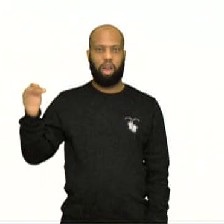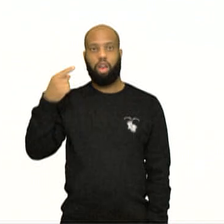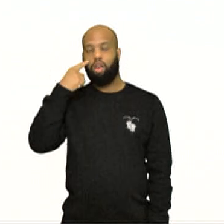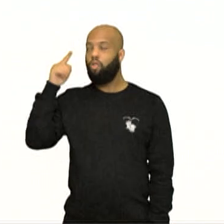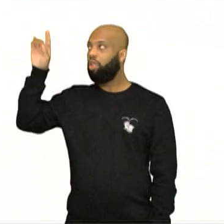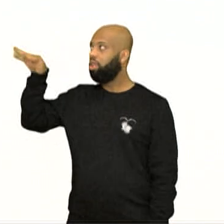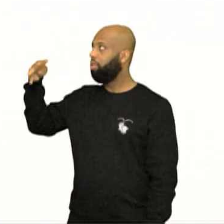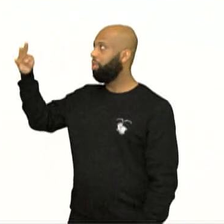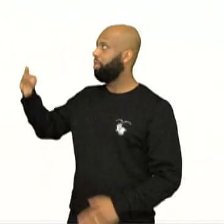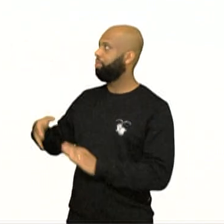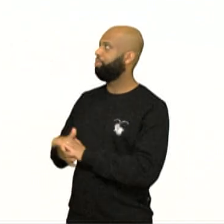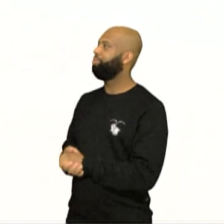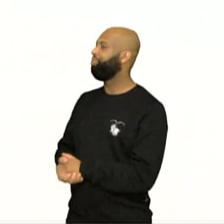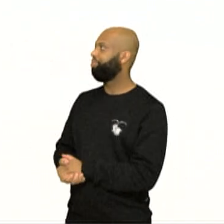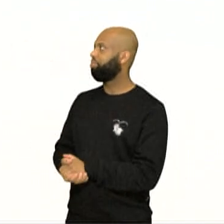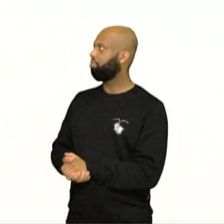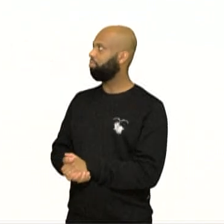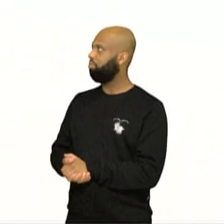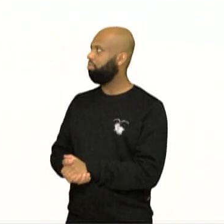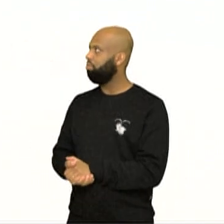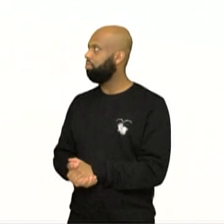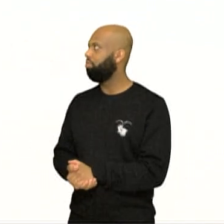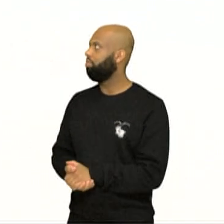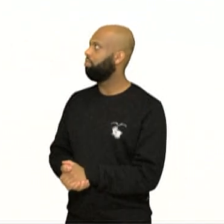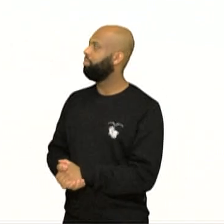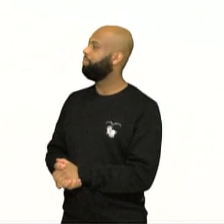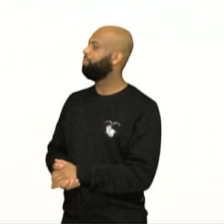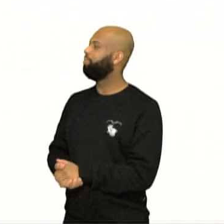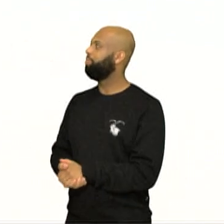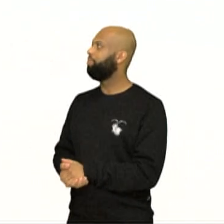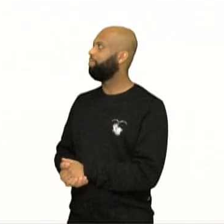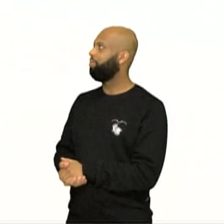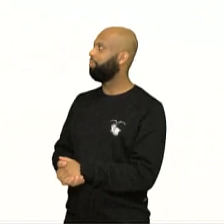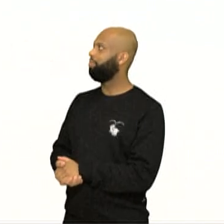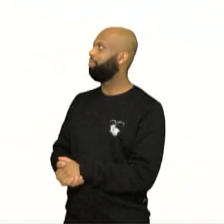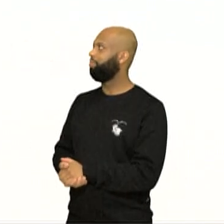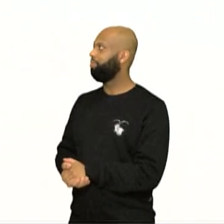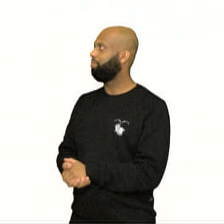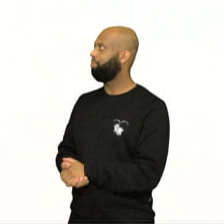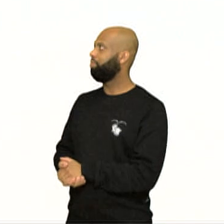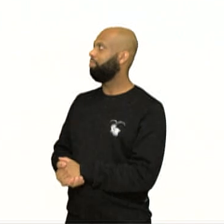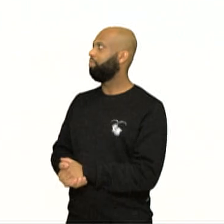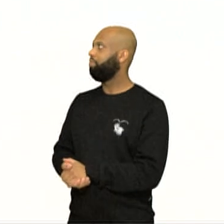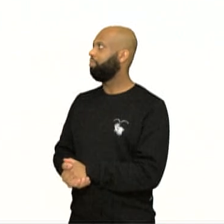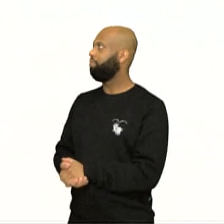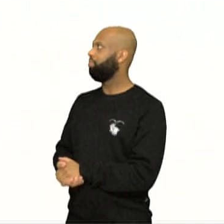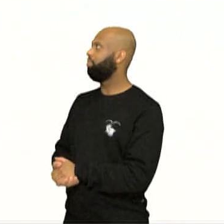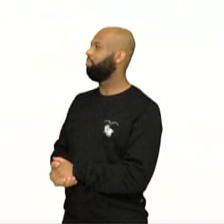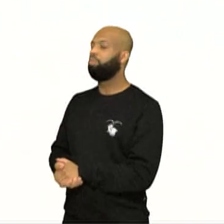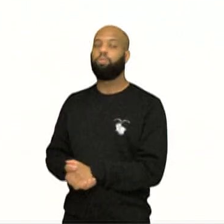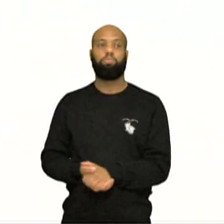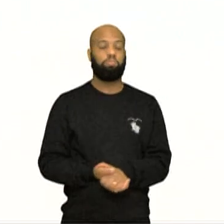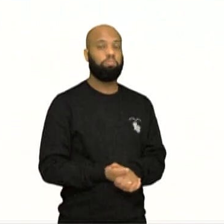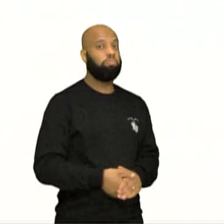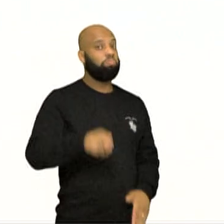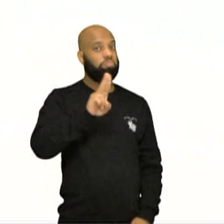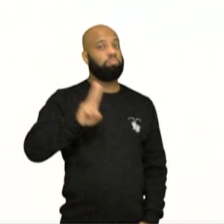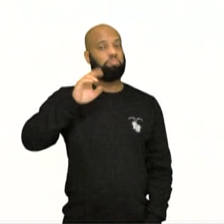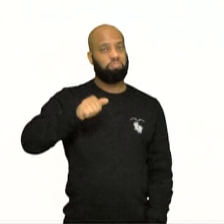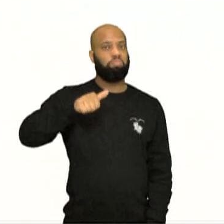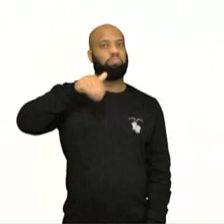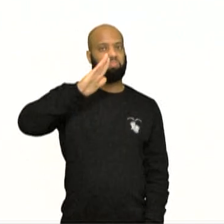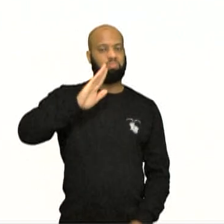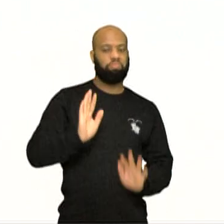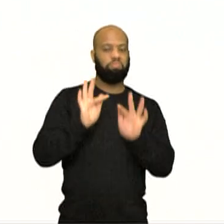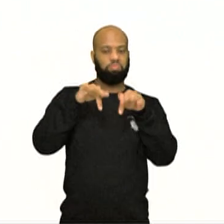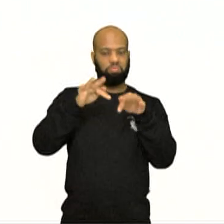9 farad. E microfarad, micro é 10 elevado a menos 6, 10 elevado a menos 6 farad. Essas são as unidades mais usadas